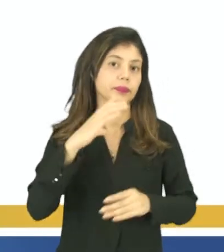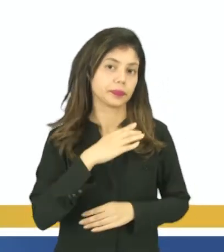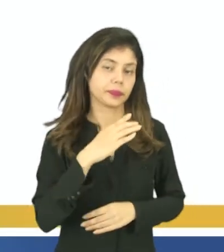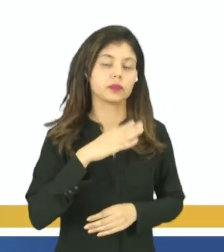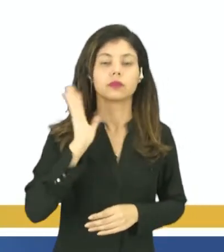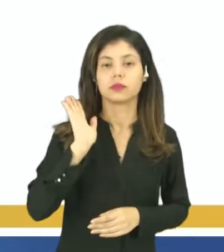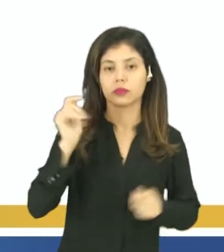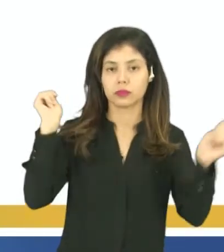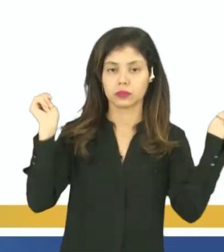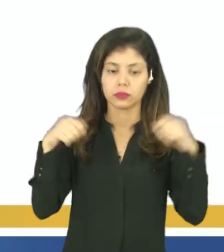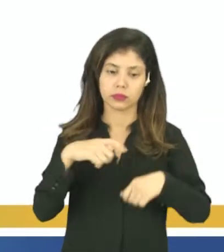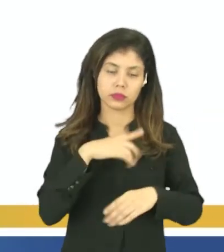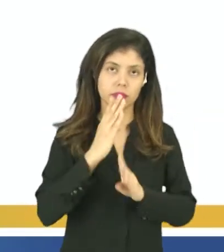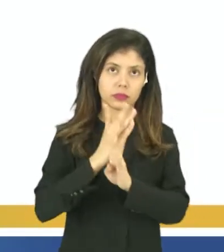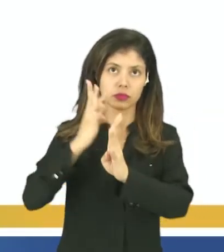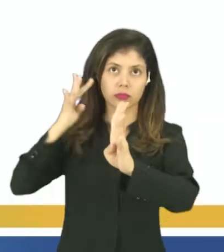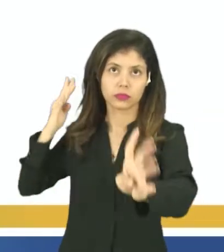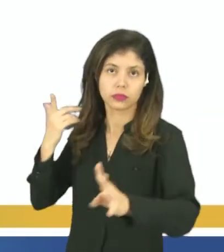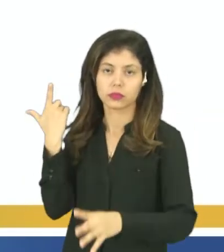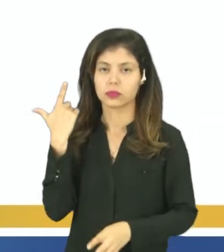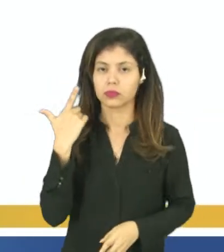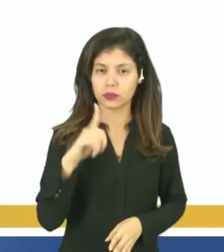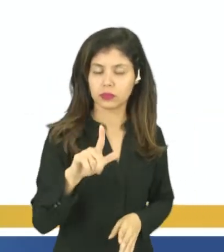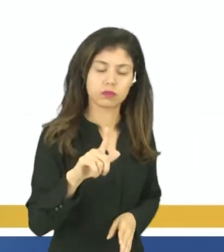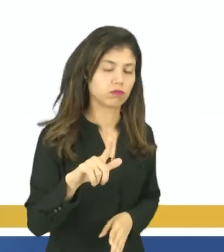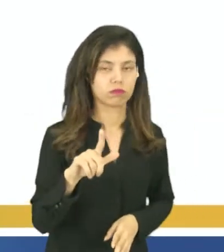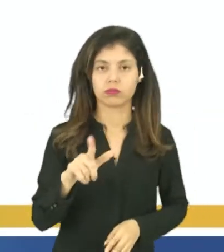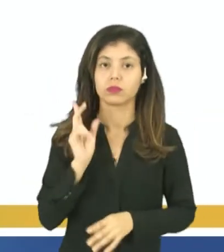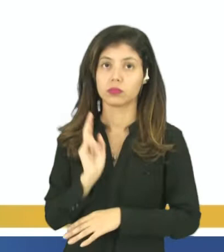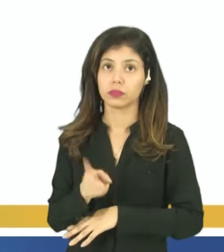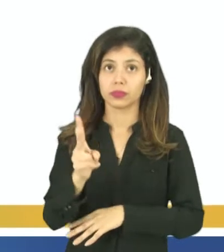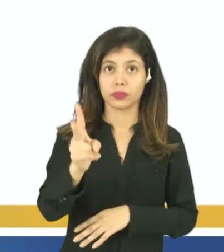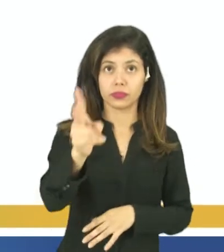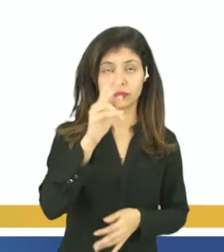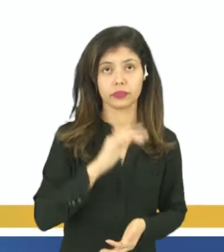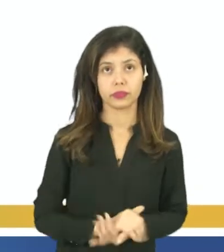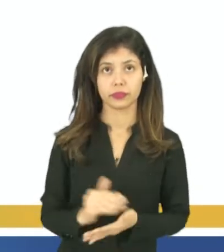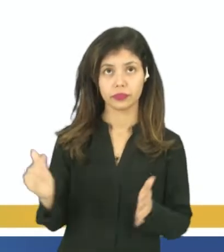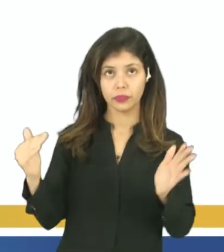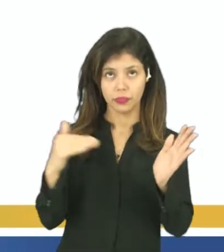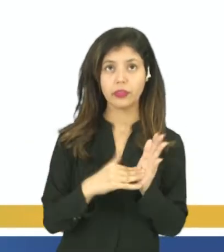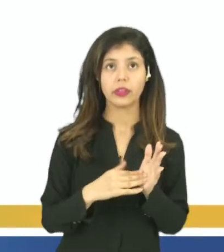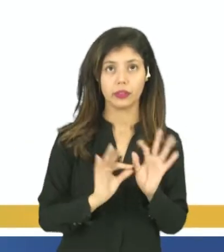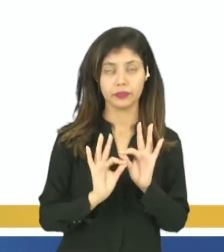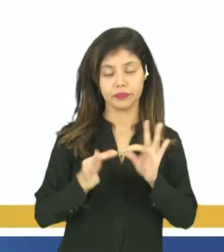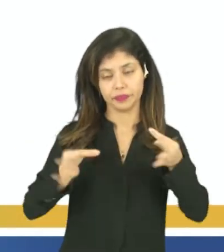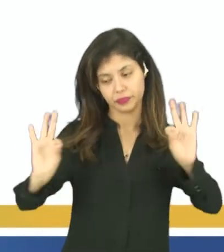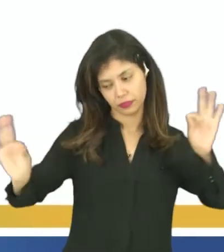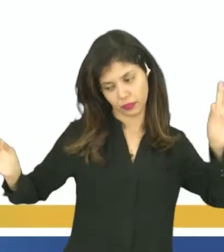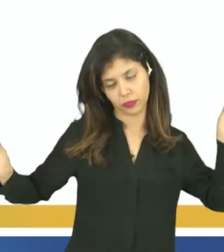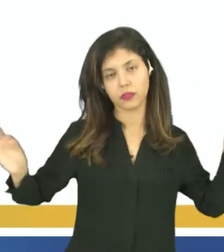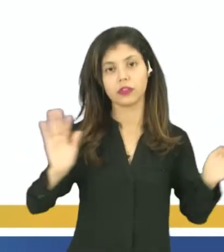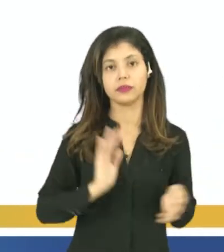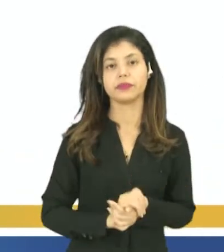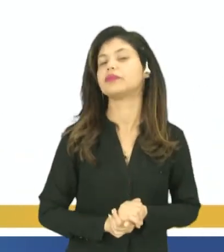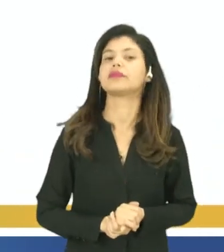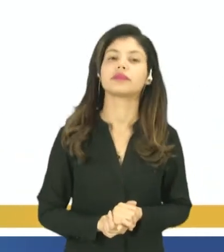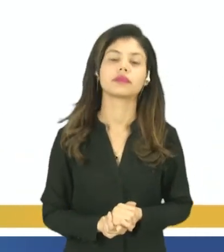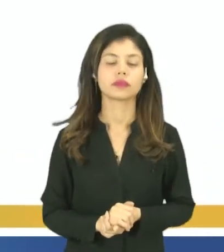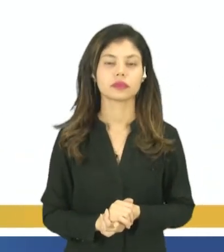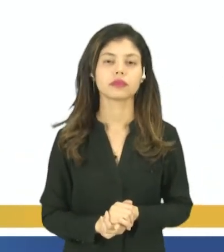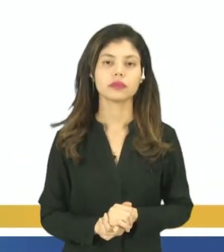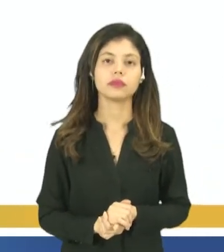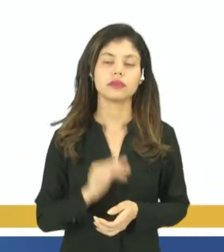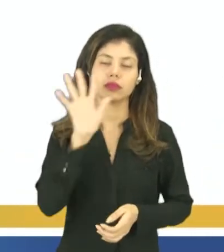já possuem muro, mas você não consegue ter um muro contínuo, até estendendo em todo